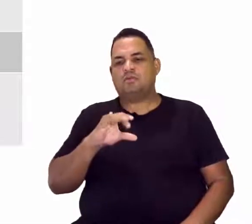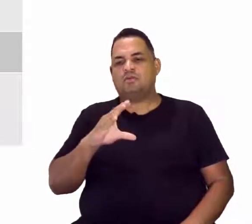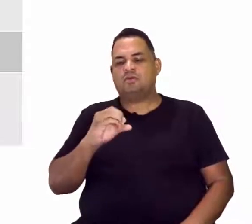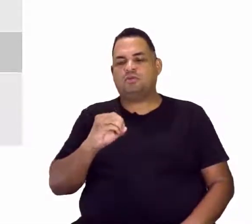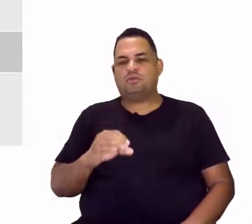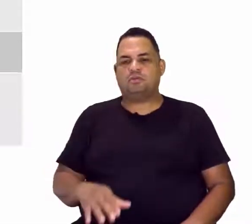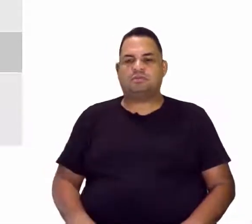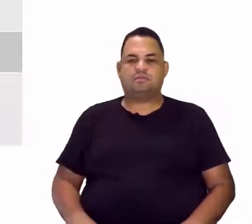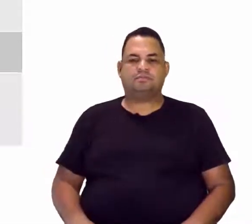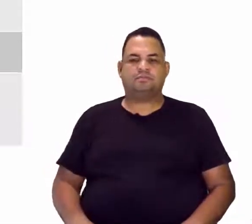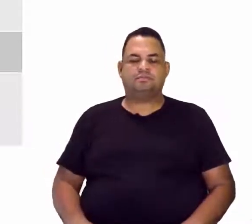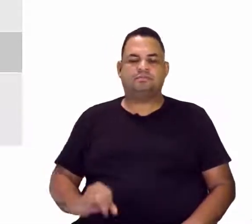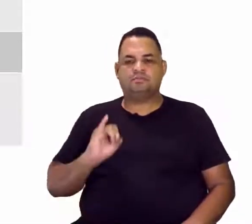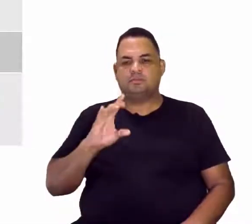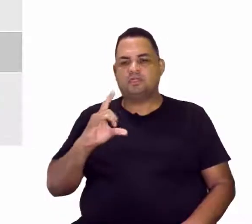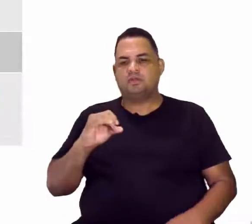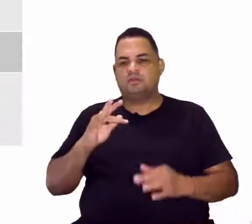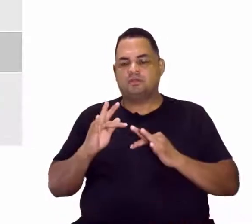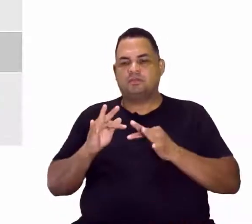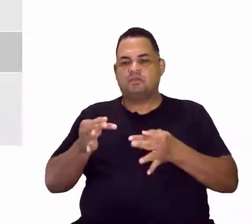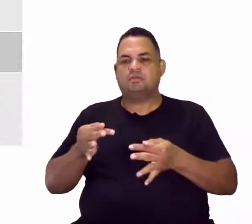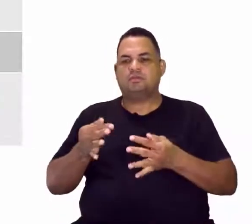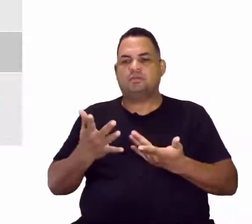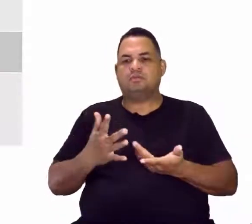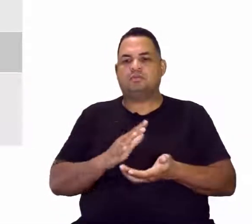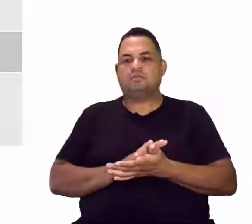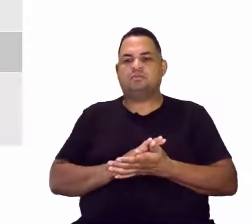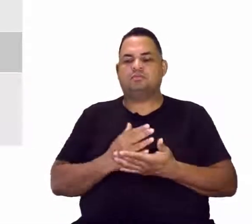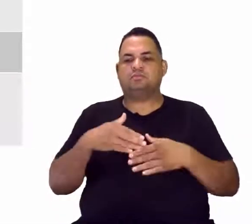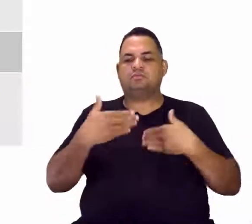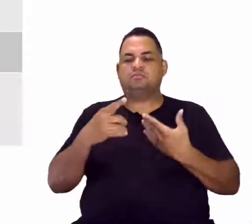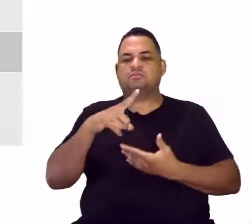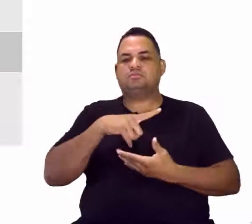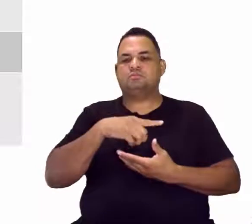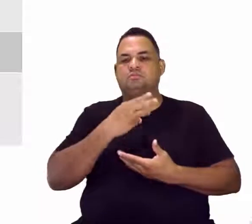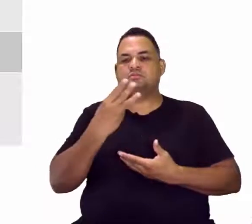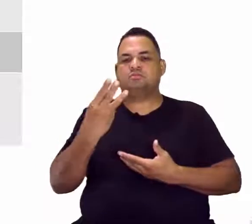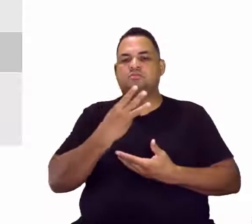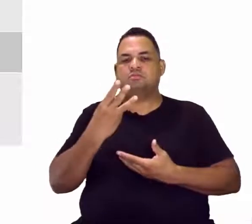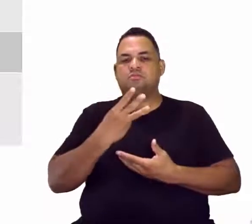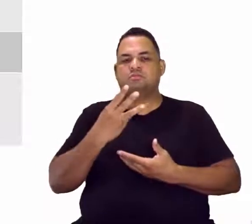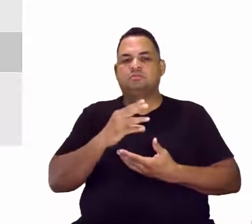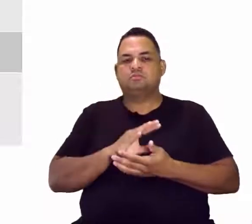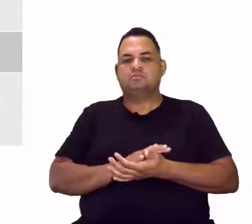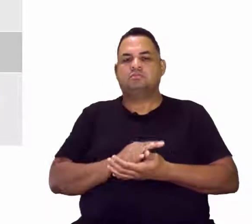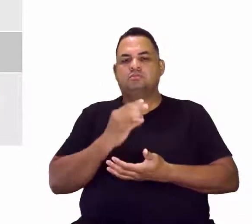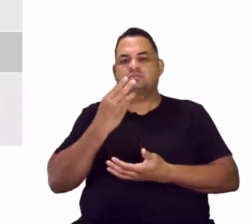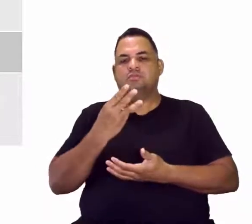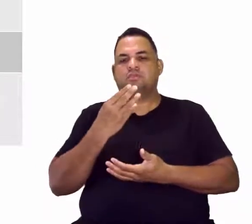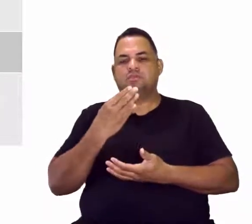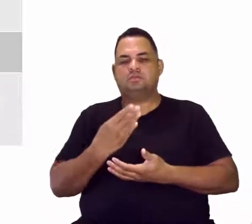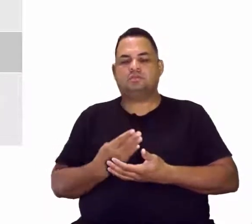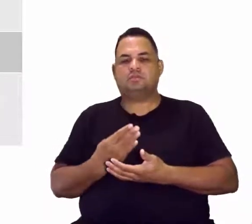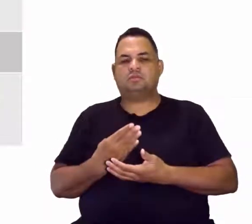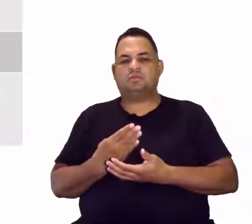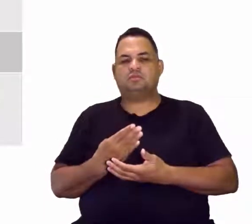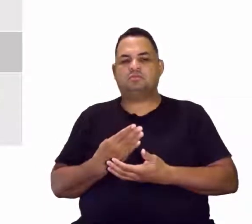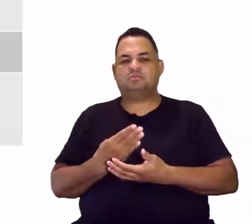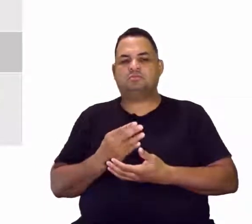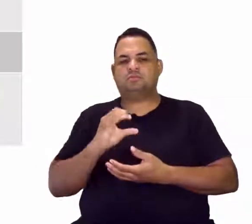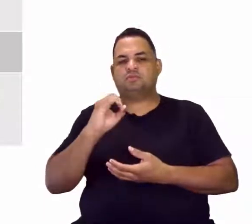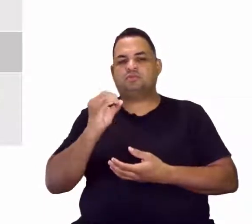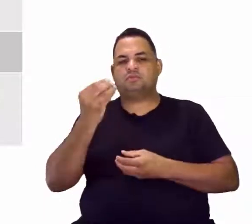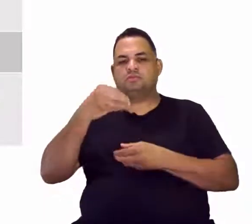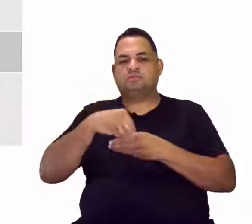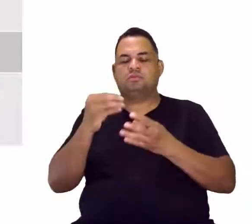perbrômico. O ico é a terminação para quando eu tenho 3 e 4 oxigênio na nossa